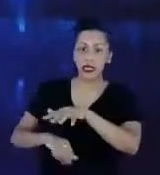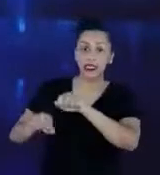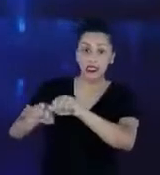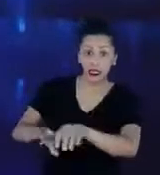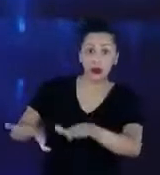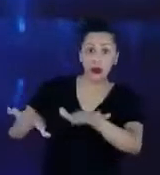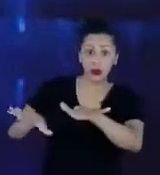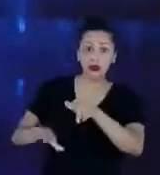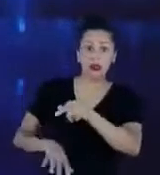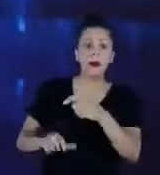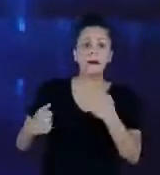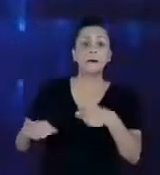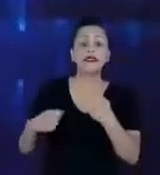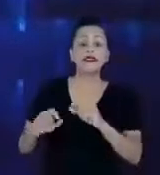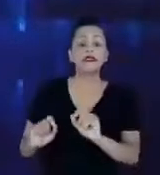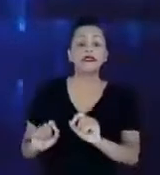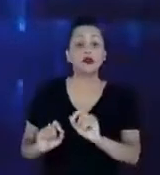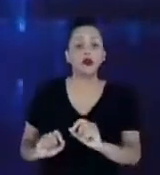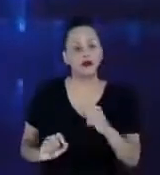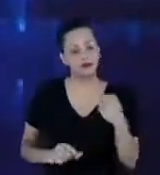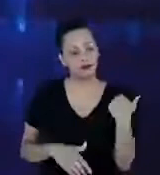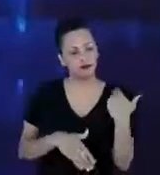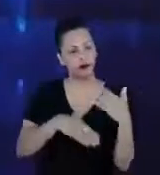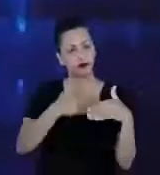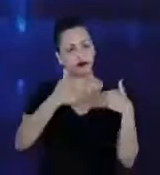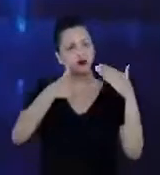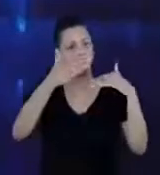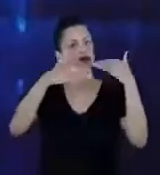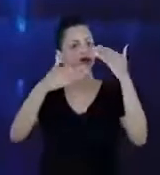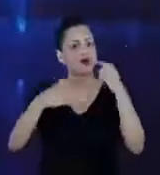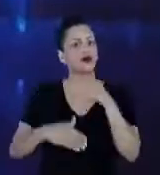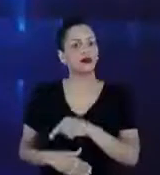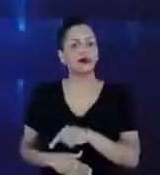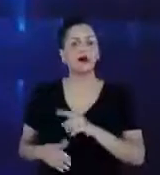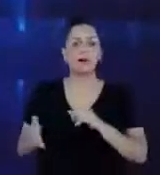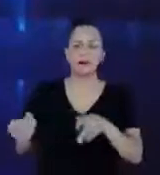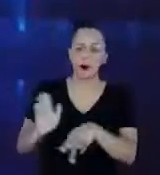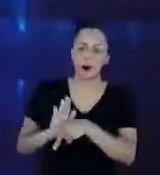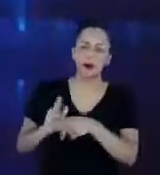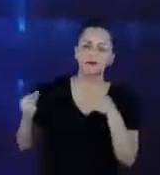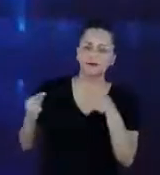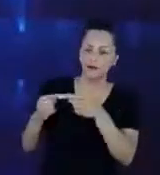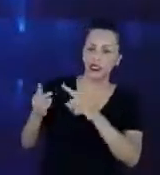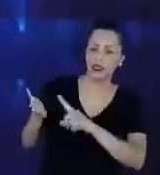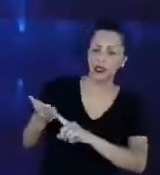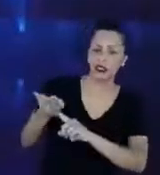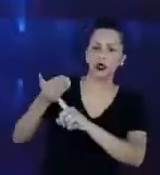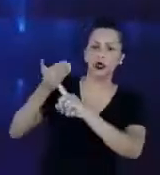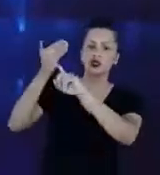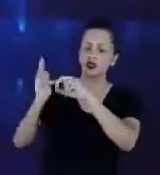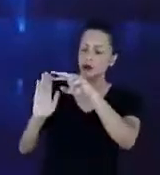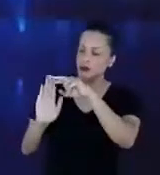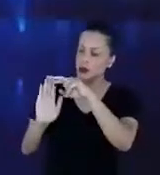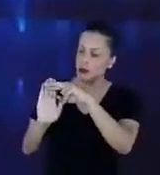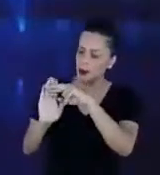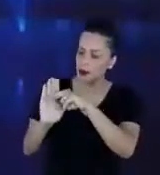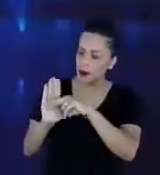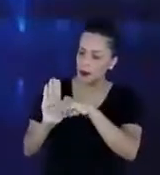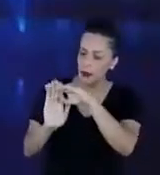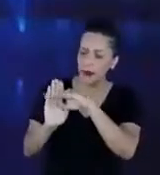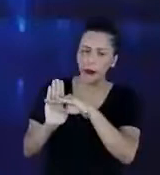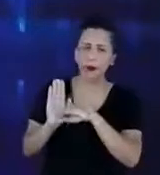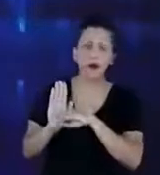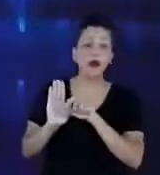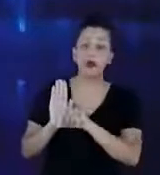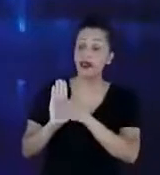que esteja evoluído do ponto de vista tecnológico, do ponto de vista de procedimentos, para que ele possa